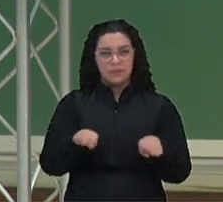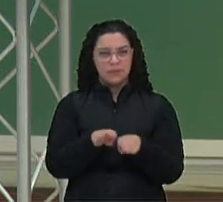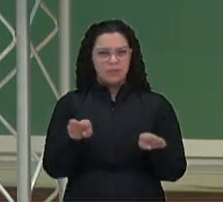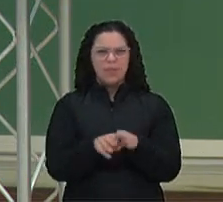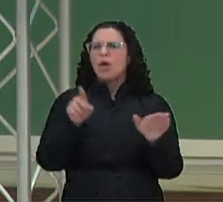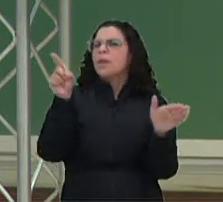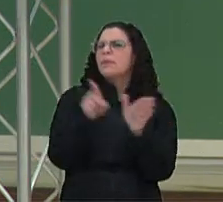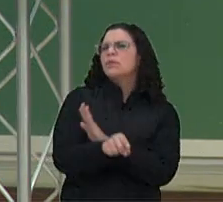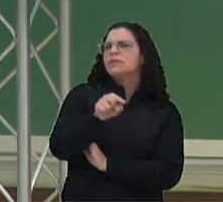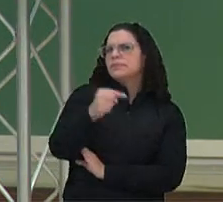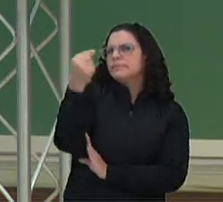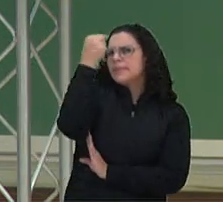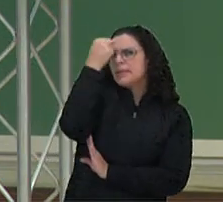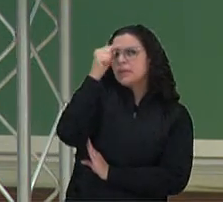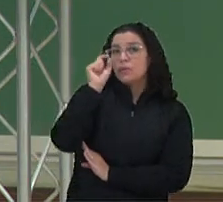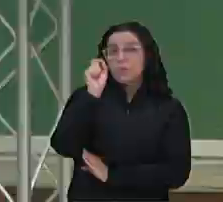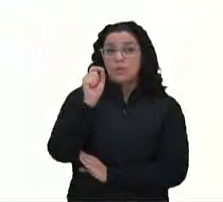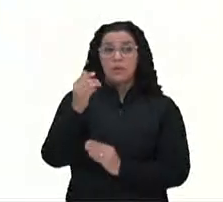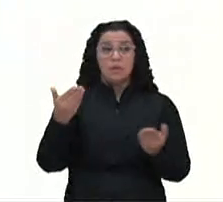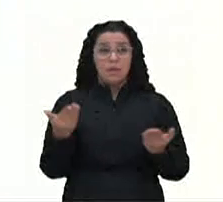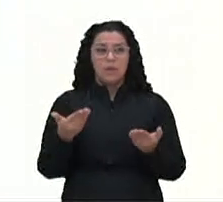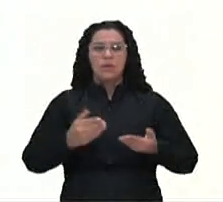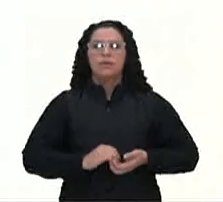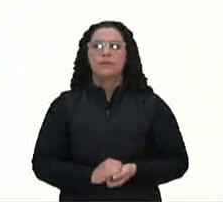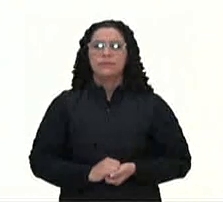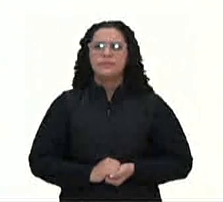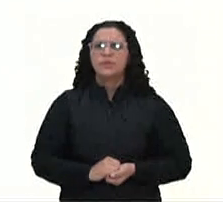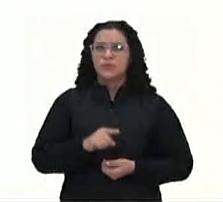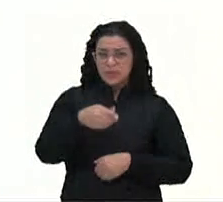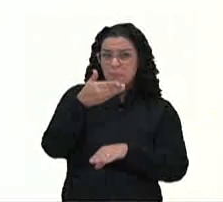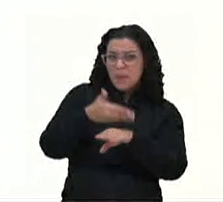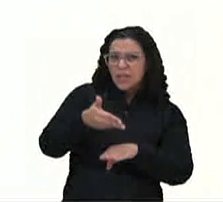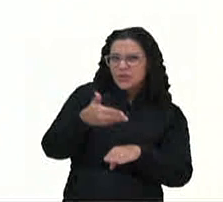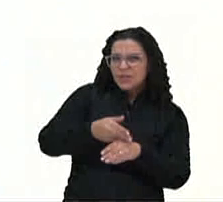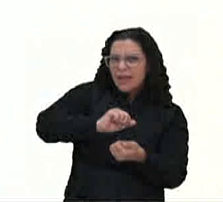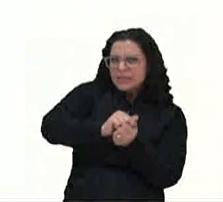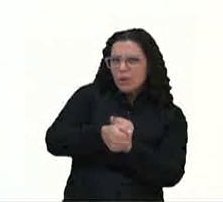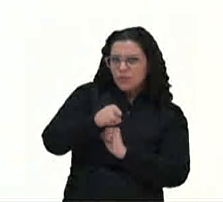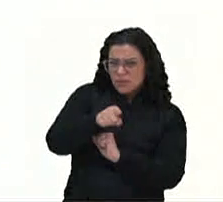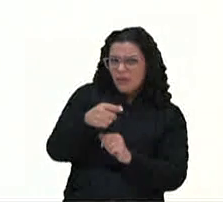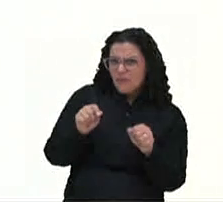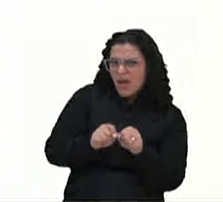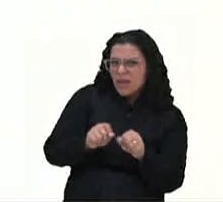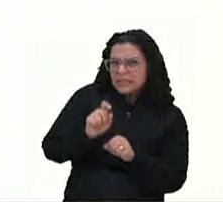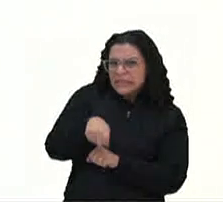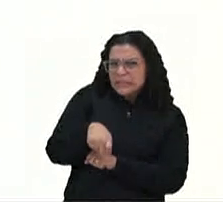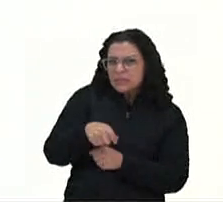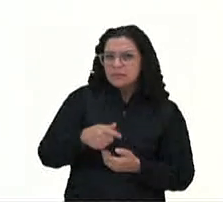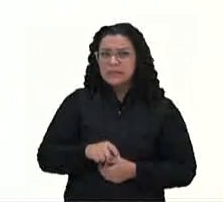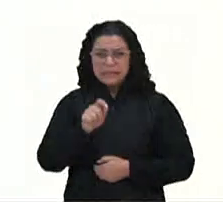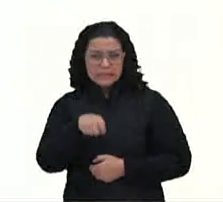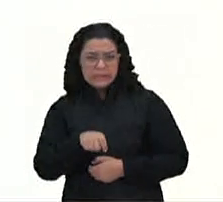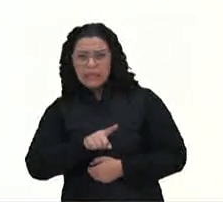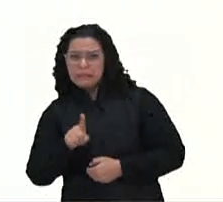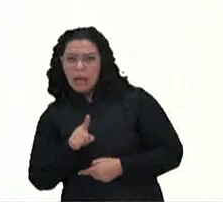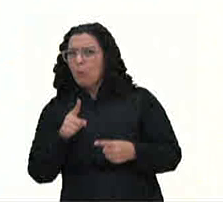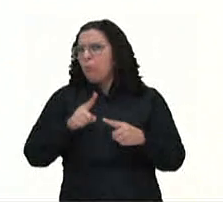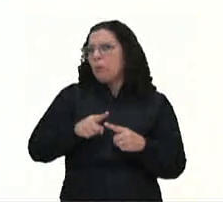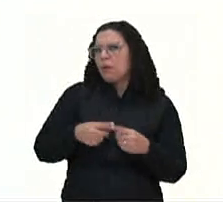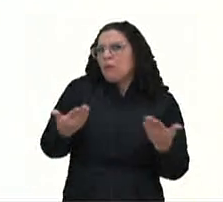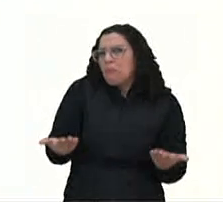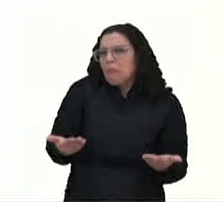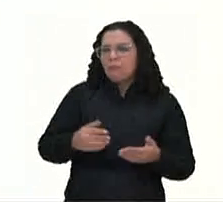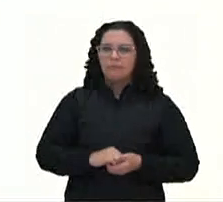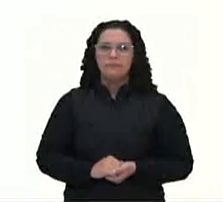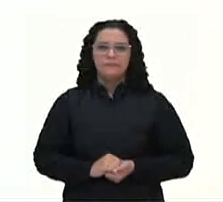poderem pensar é: Would you play this sport? Você praticaria este esporte? Why? Why not? Por quê? Ou